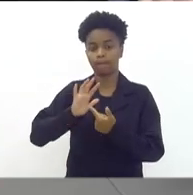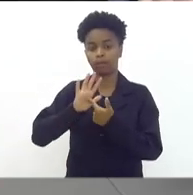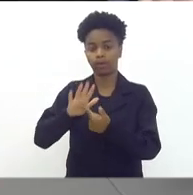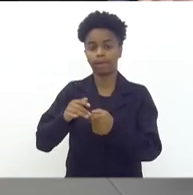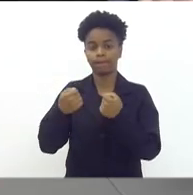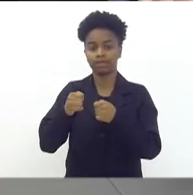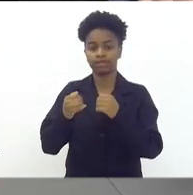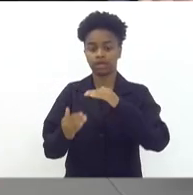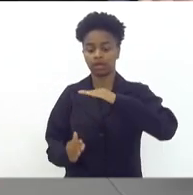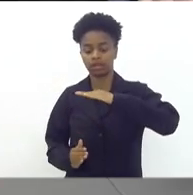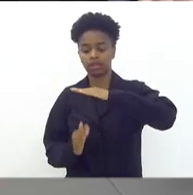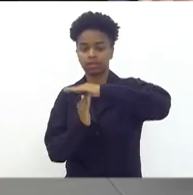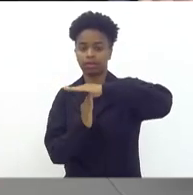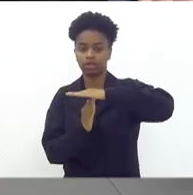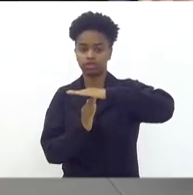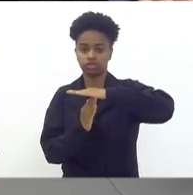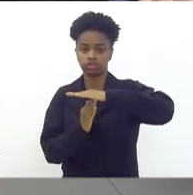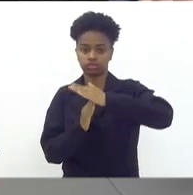e